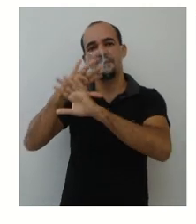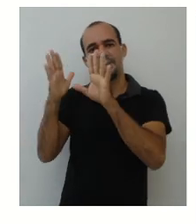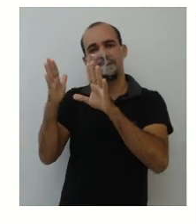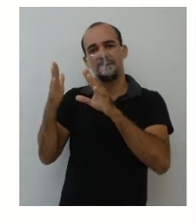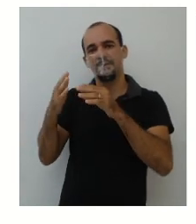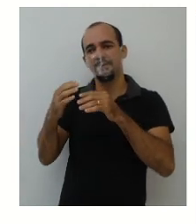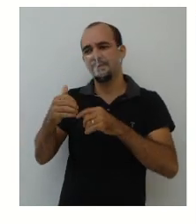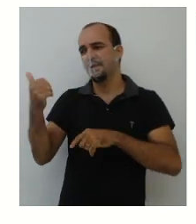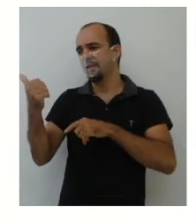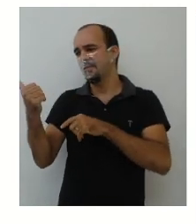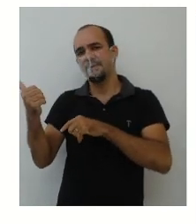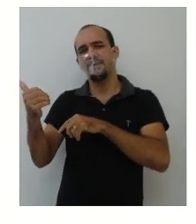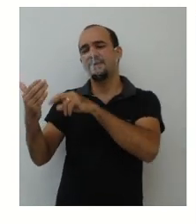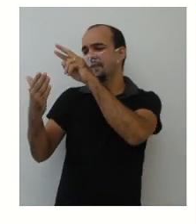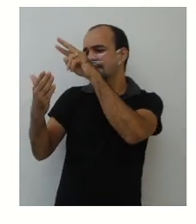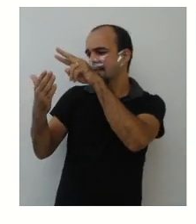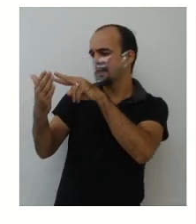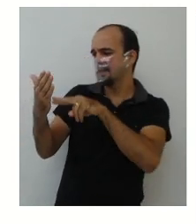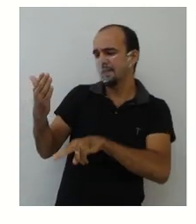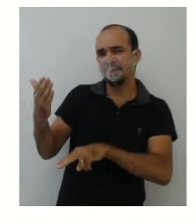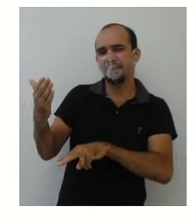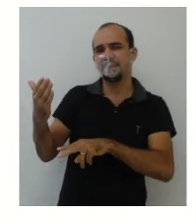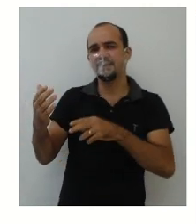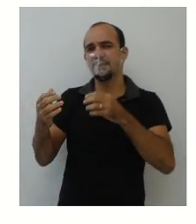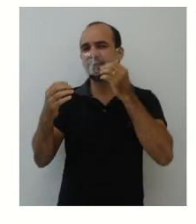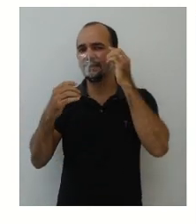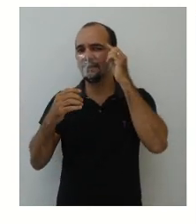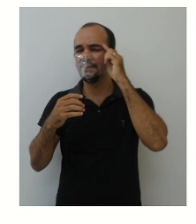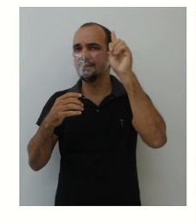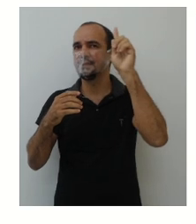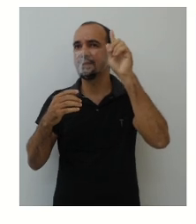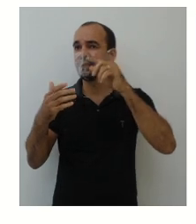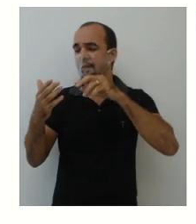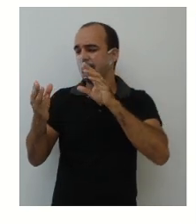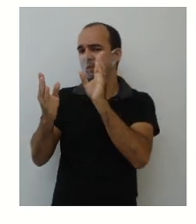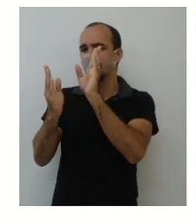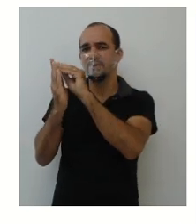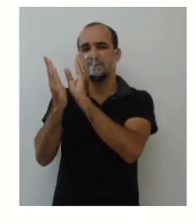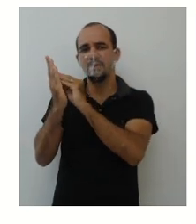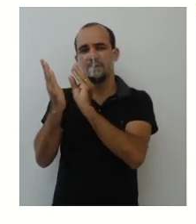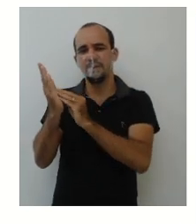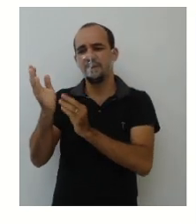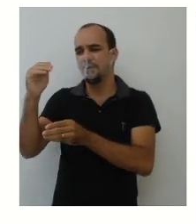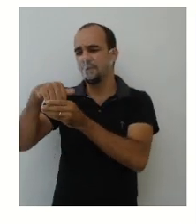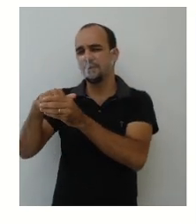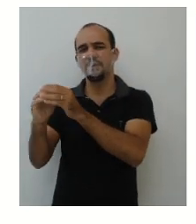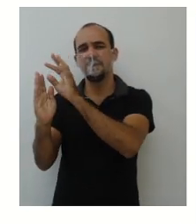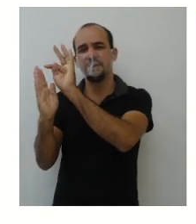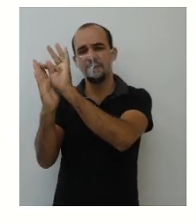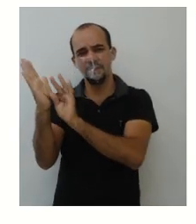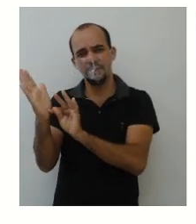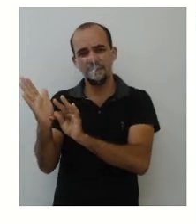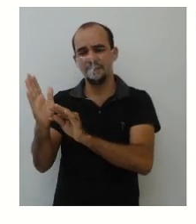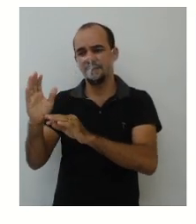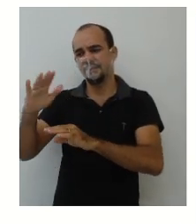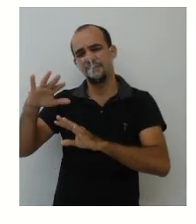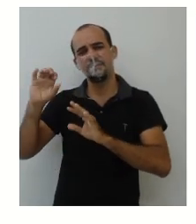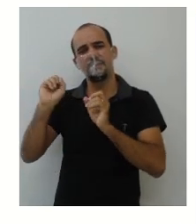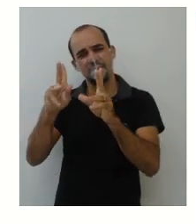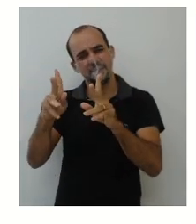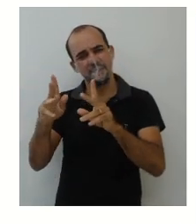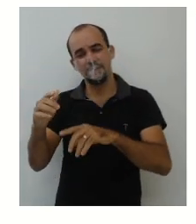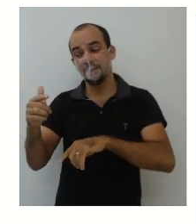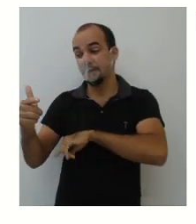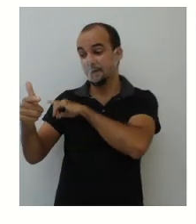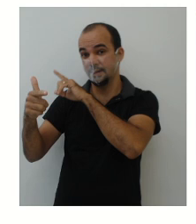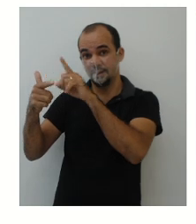na primeira você vai ter uma ideia do conteúdo, você vai ter uma ideia geral. Quando você lê da segunda